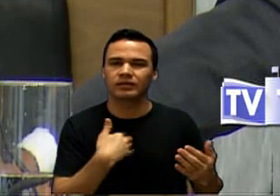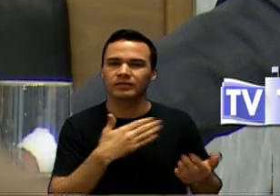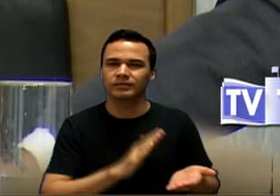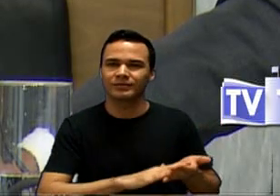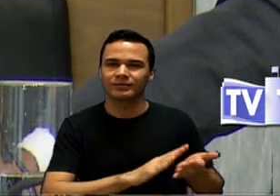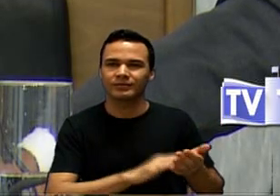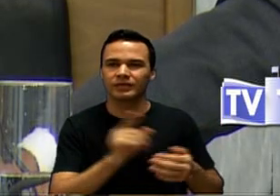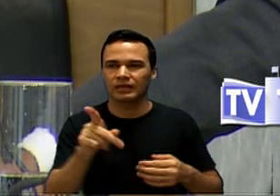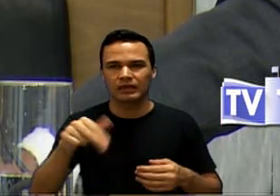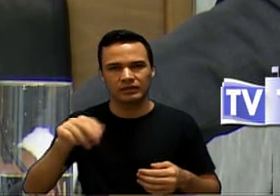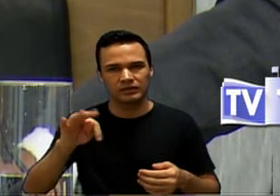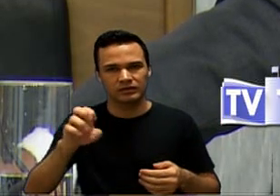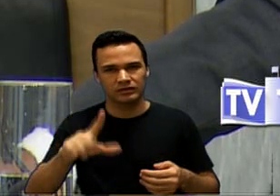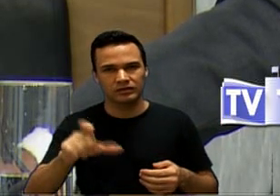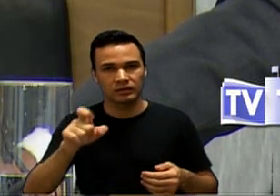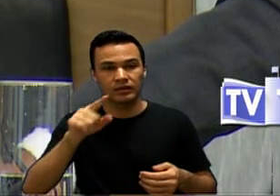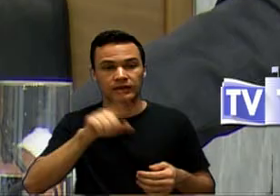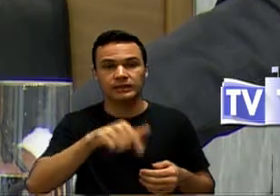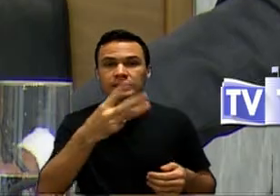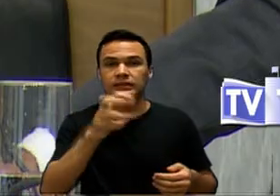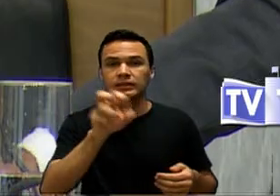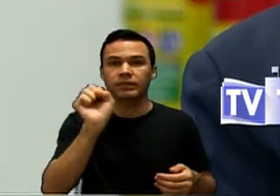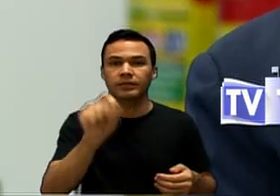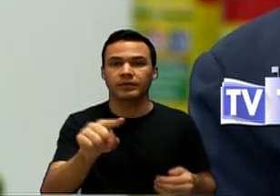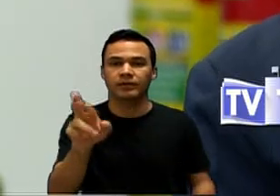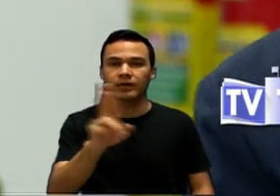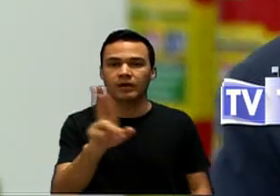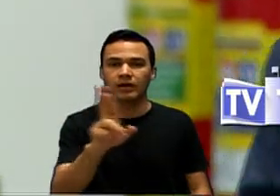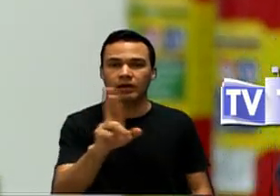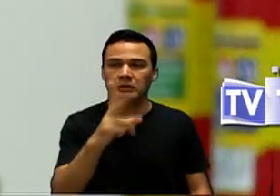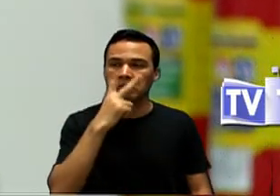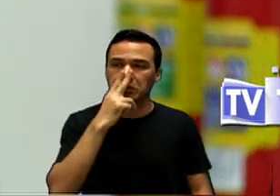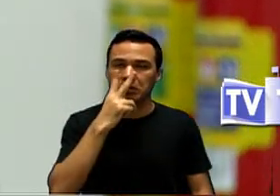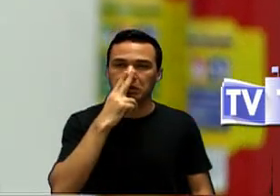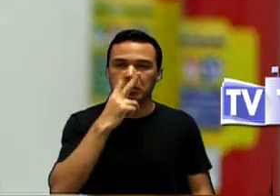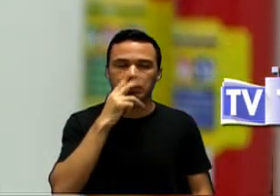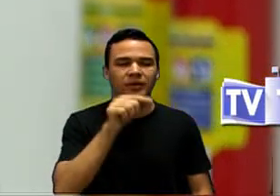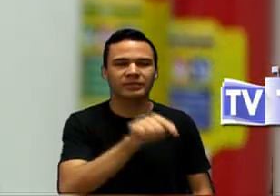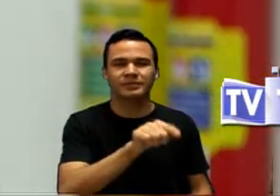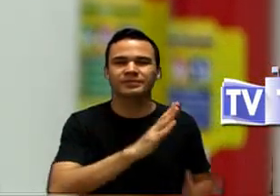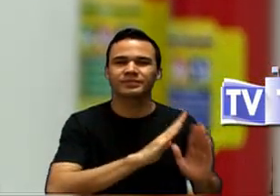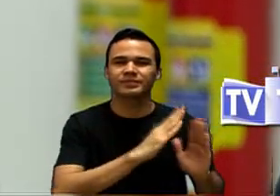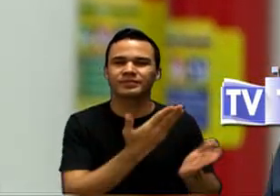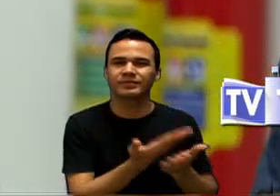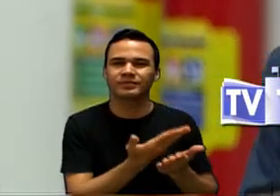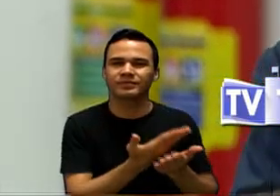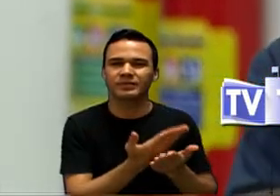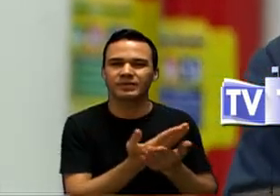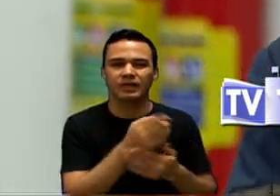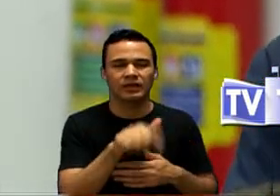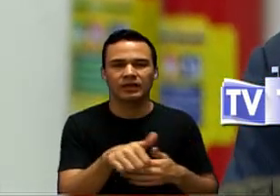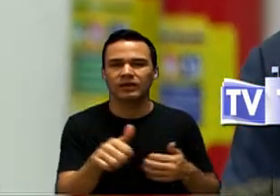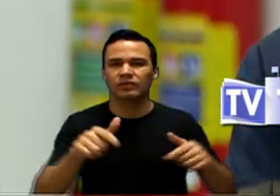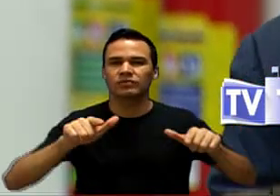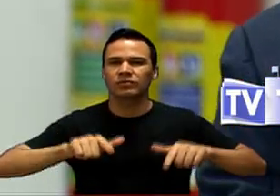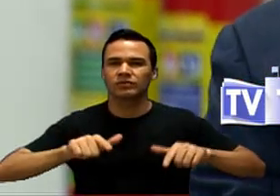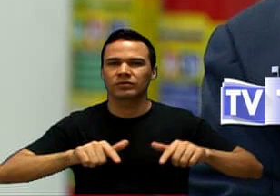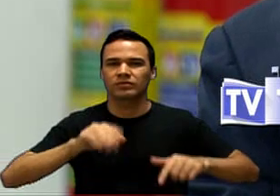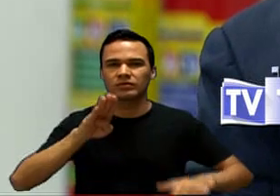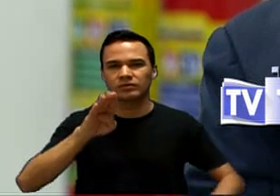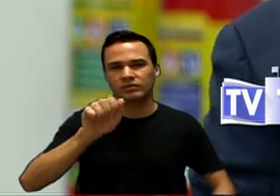Nestlé patrocinou R$35 mil, se eu não me engano. E a escola Jean Pietre, aqui do nosso bairro, da Vila